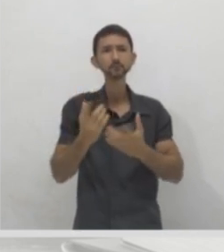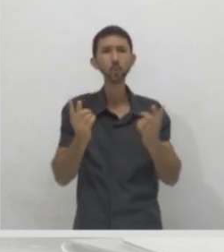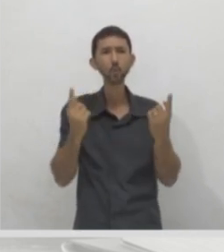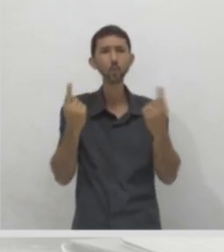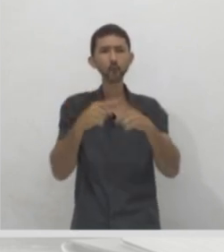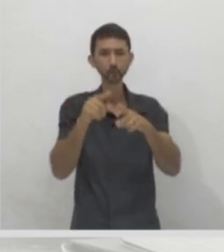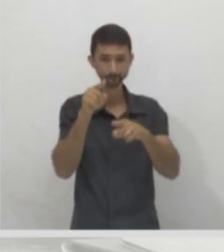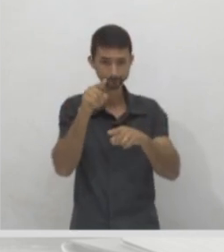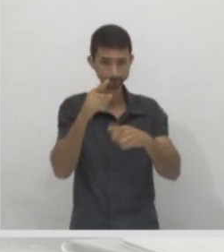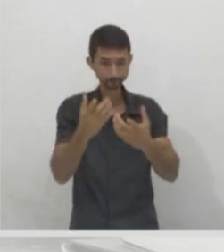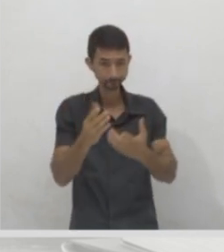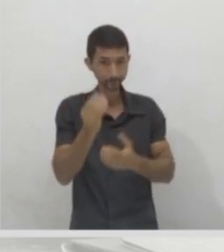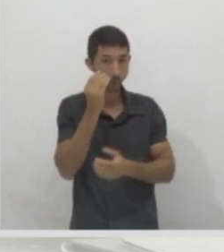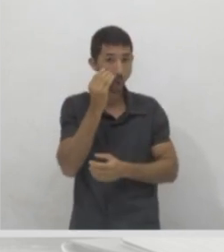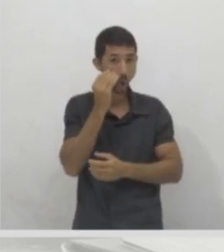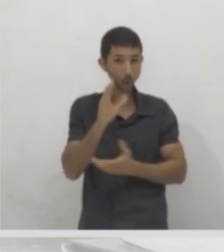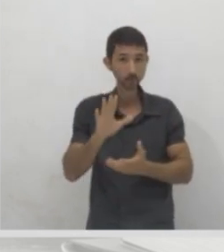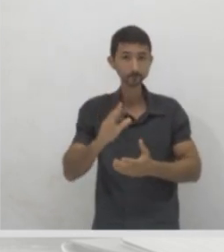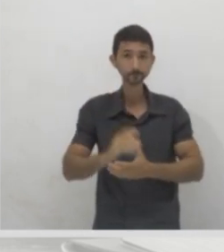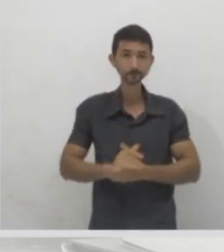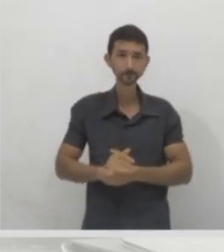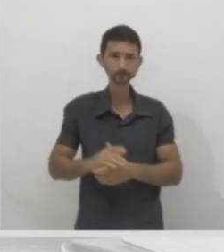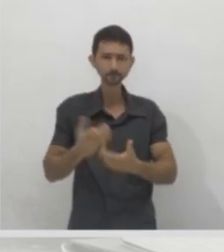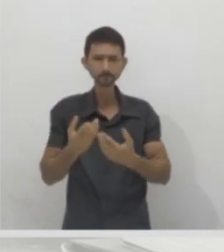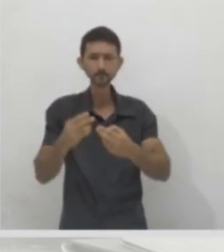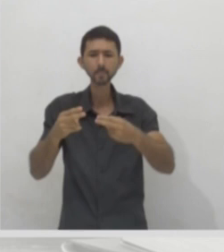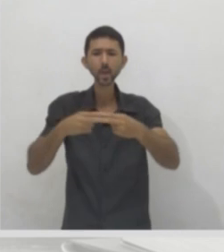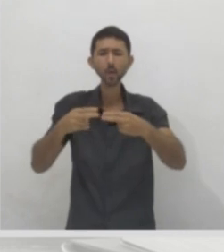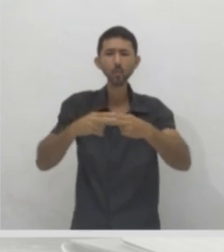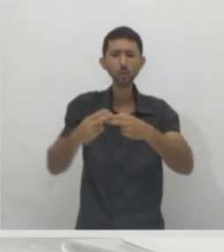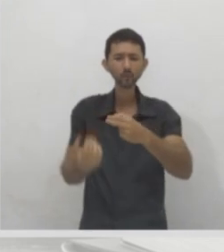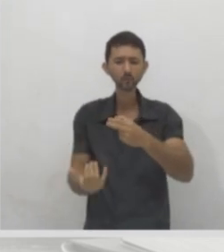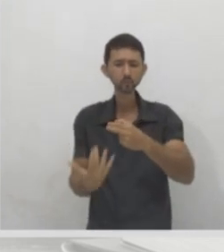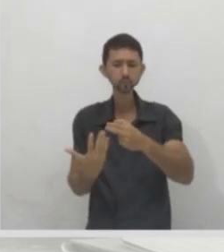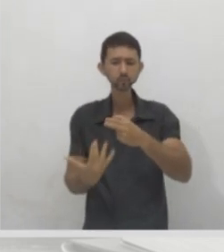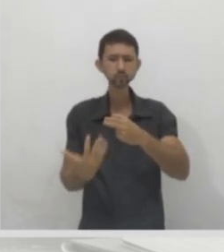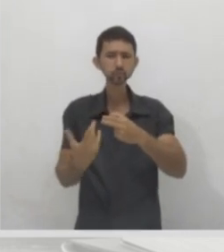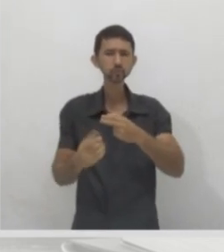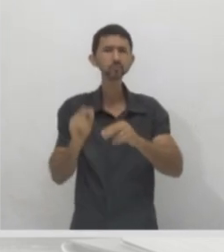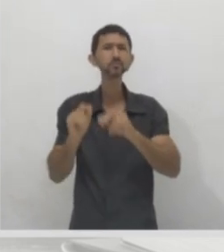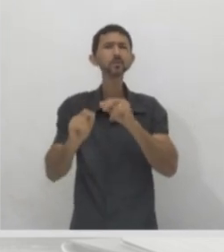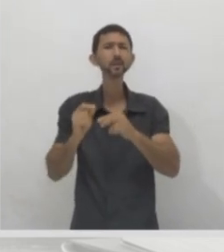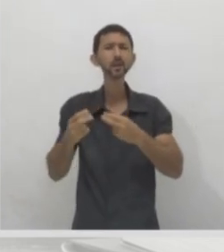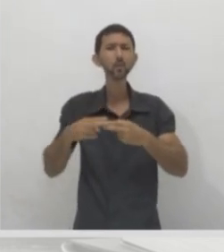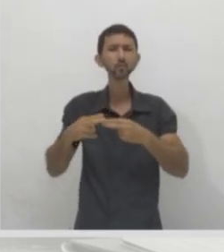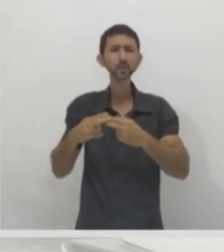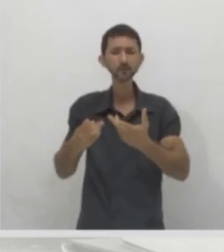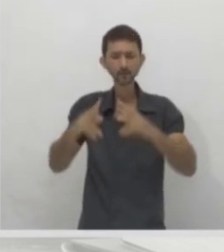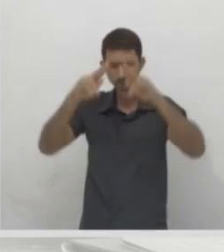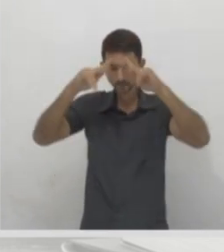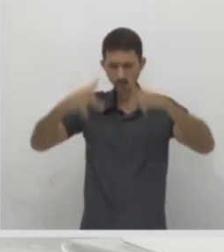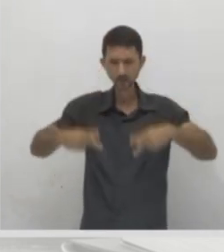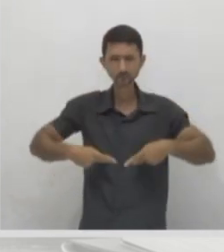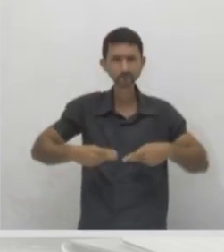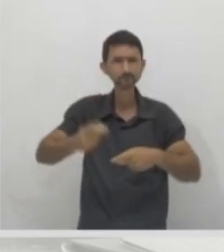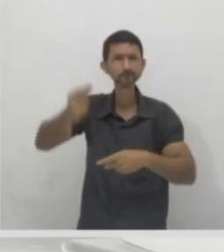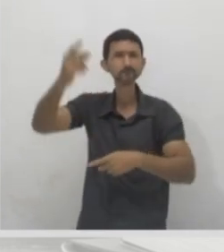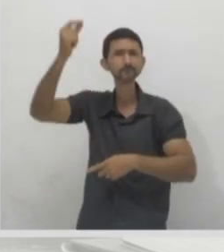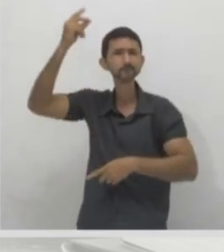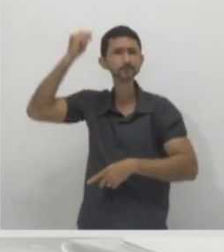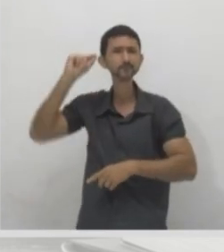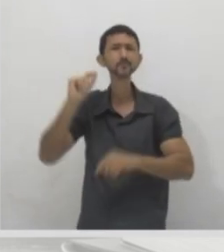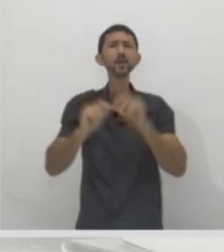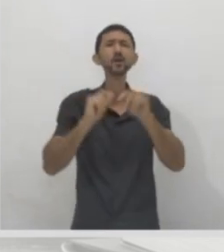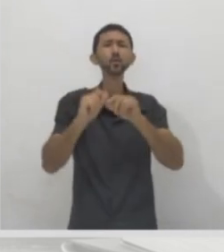desafiar. Qual a utilidade do fogo para o ser humano primitivo